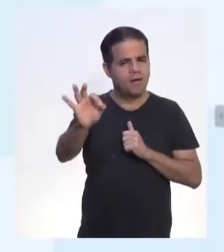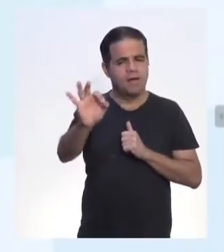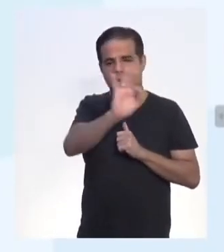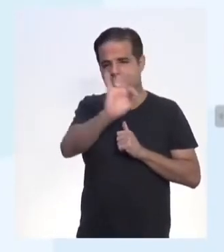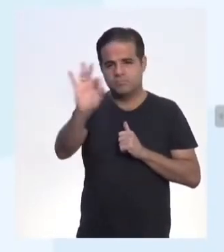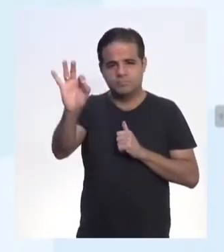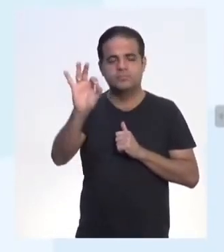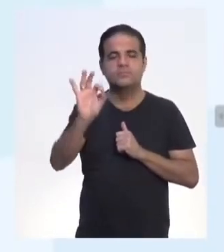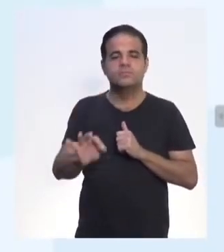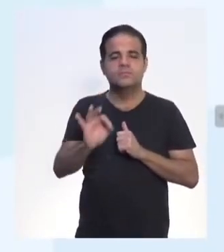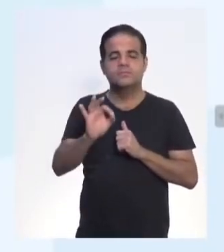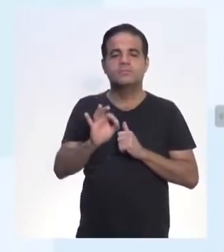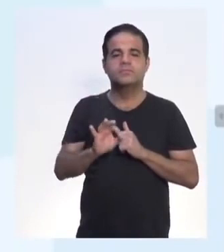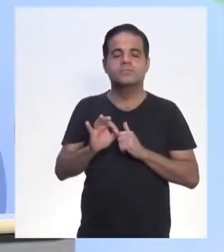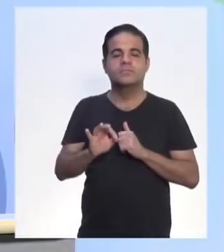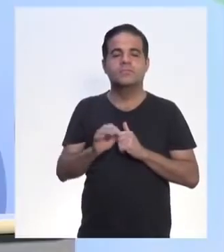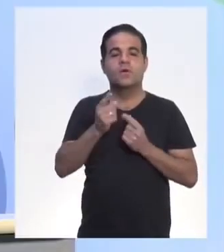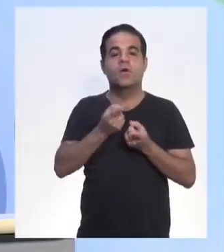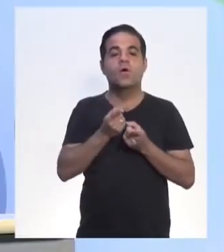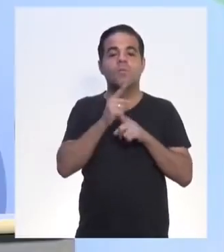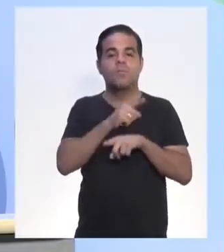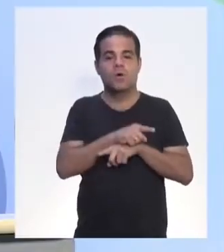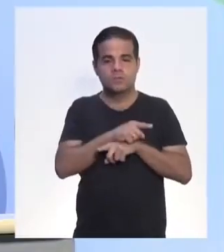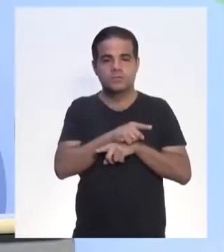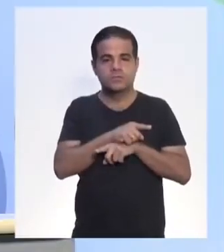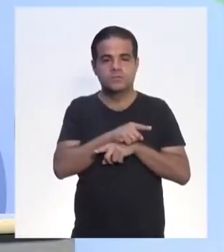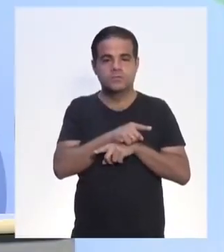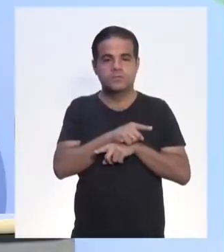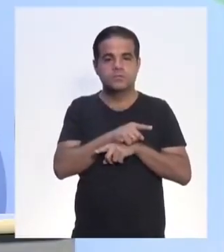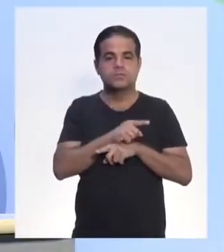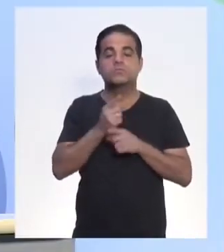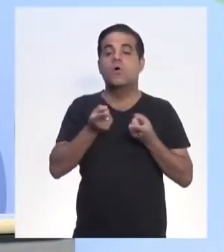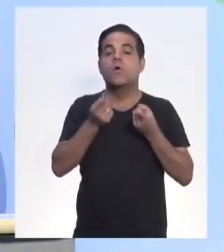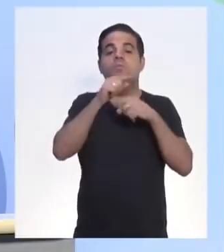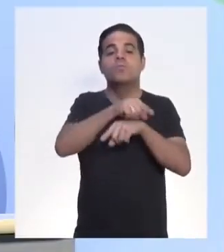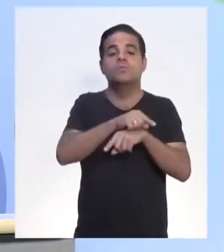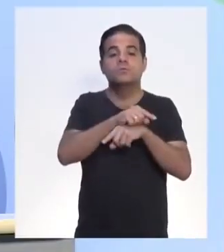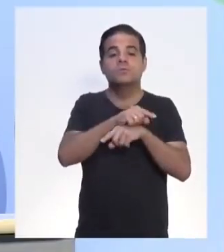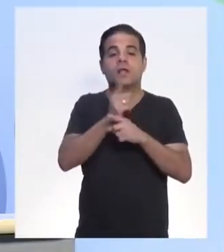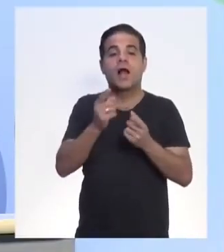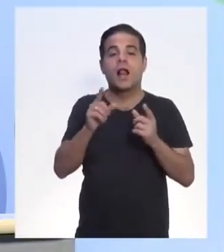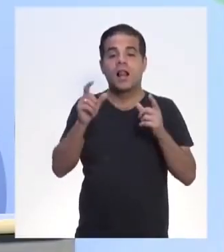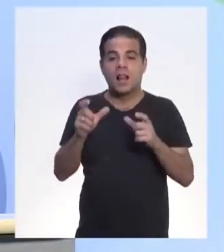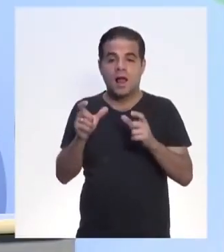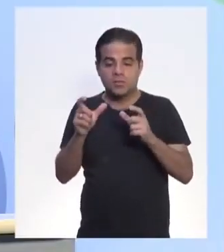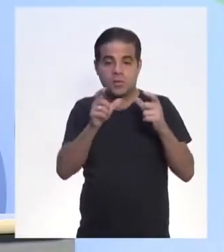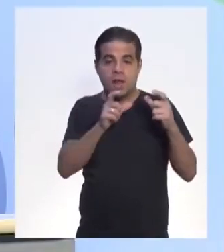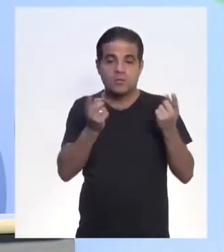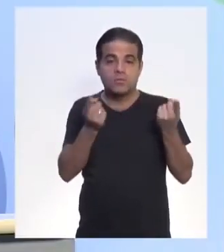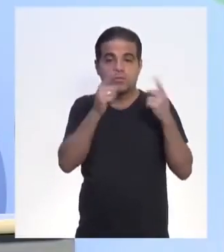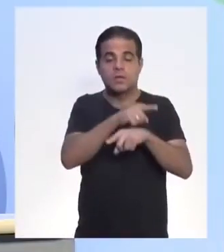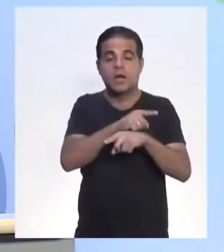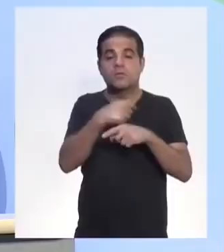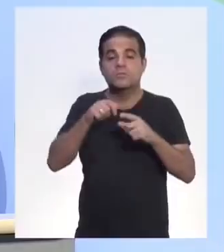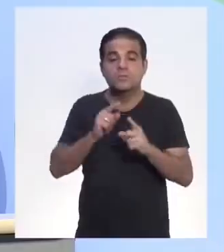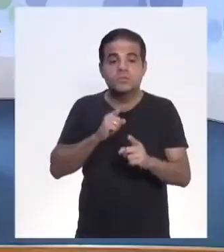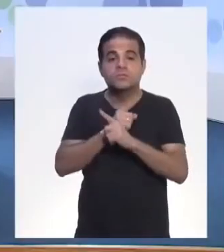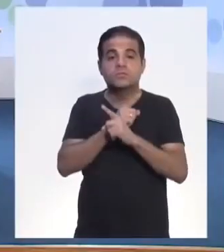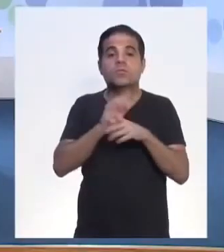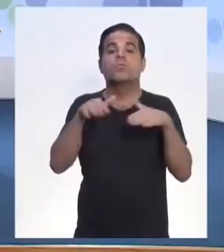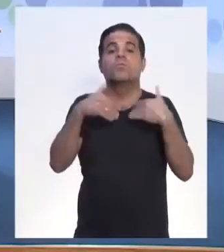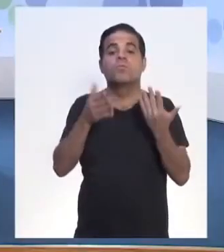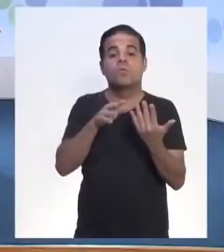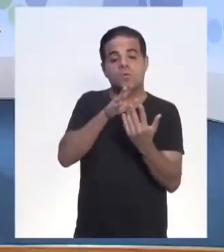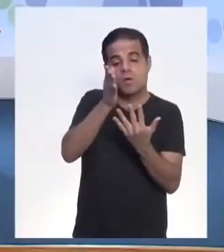OPV, né, que a gente falou? Isso. Opostos pelo vértice. Oposto, lado contrário. Então, o que eu tenho que identificar? Qual